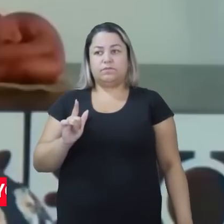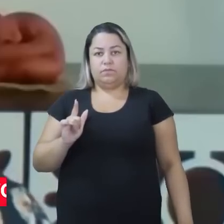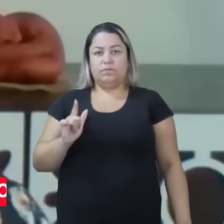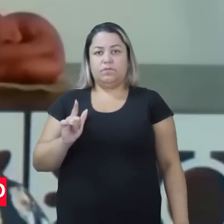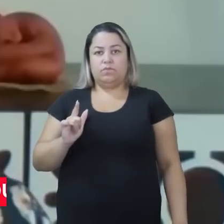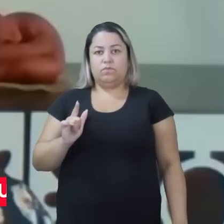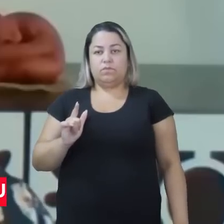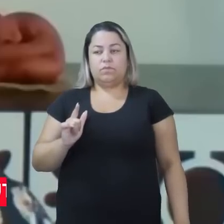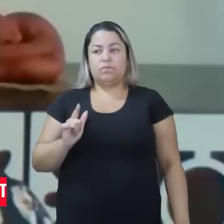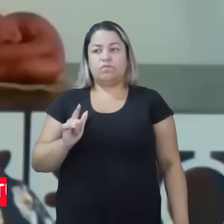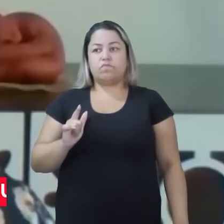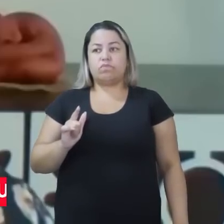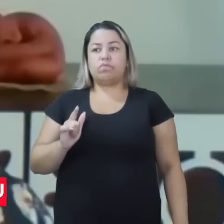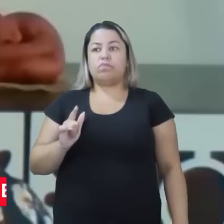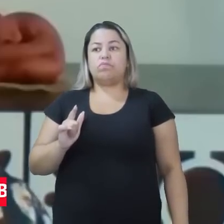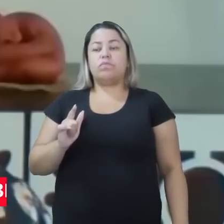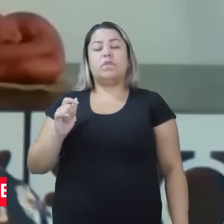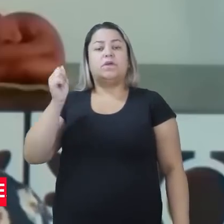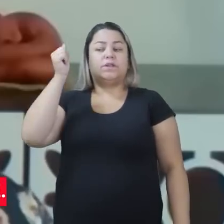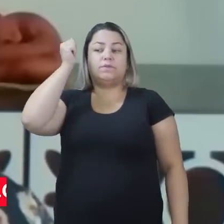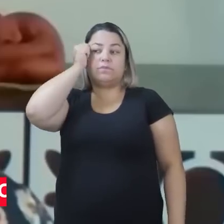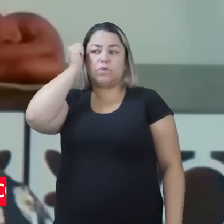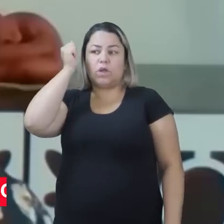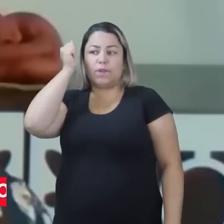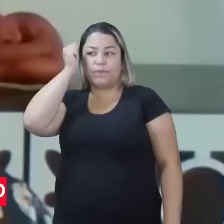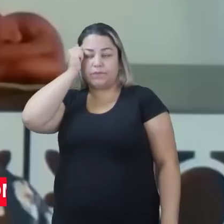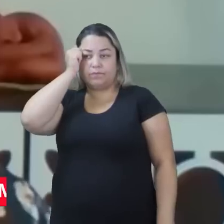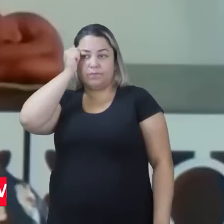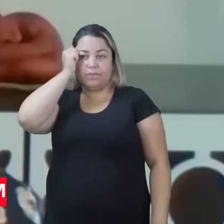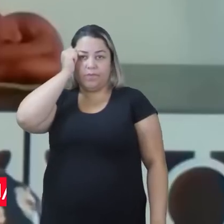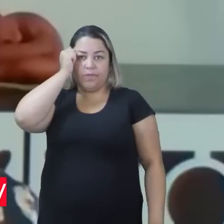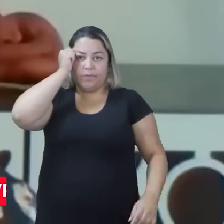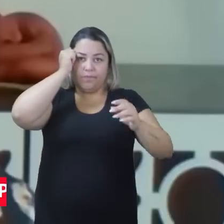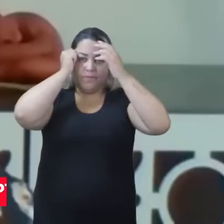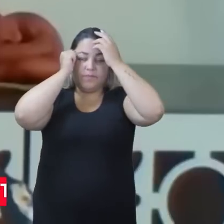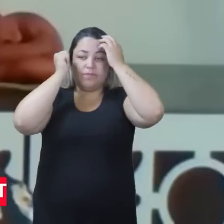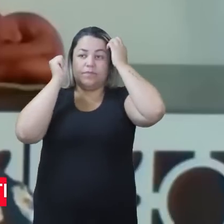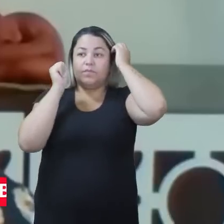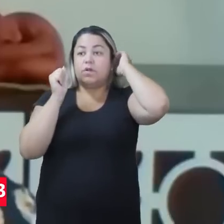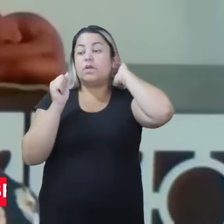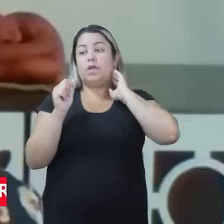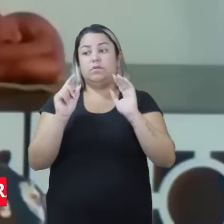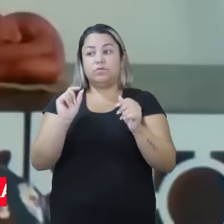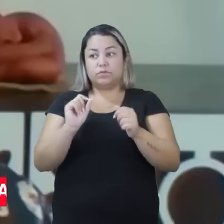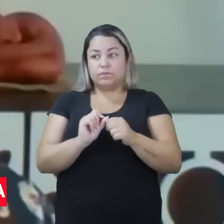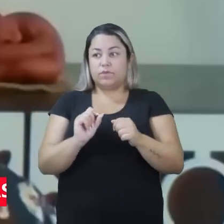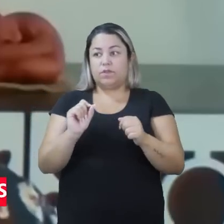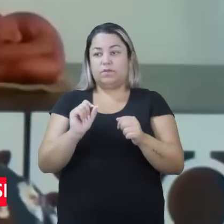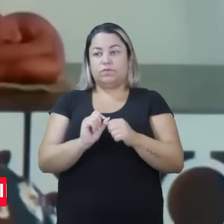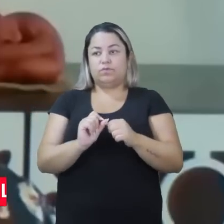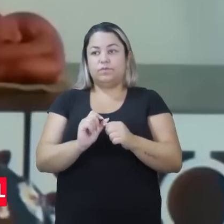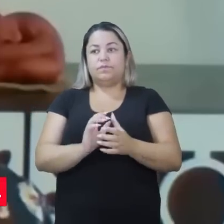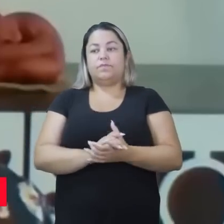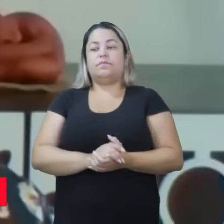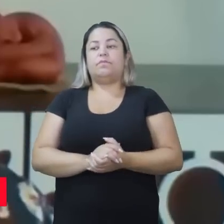ela se arrependia, uma espécie de arrependimento daquilo que ela tinha feito.